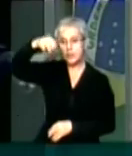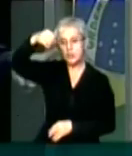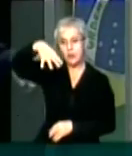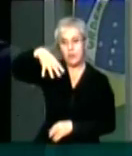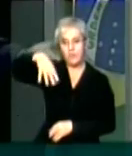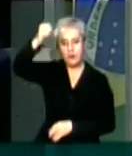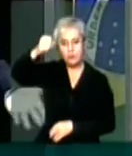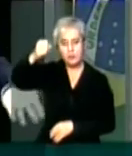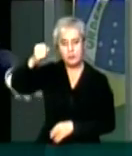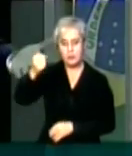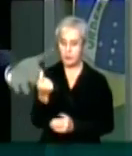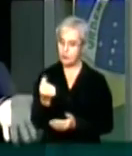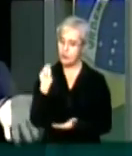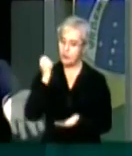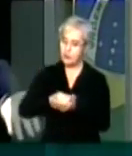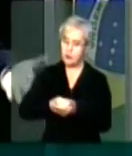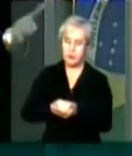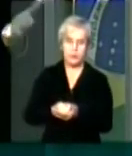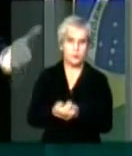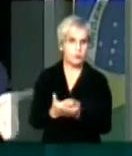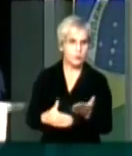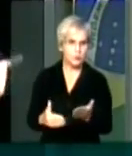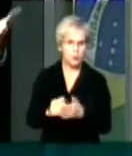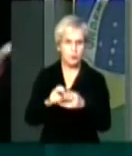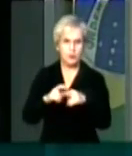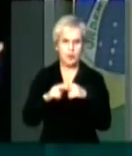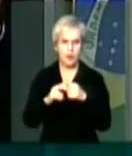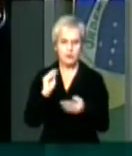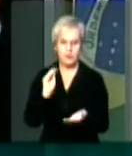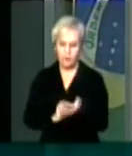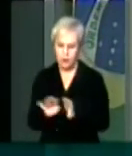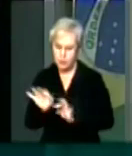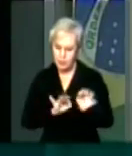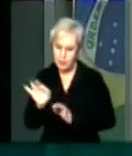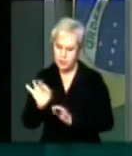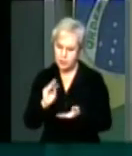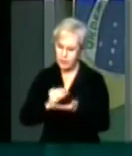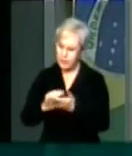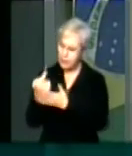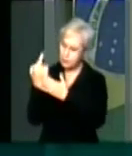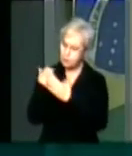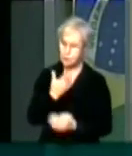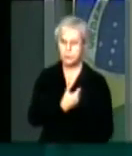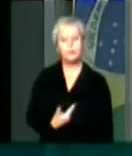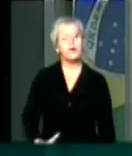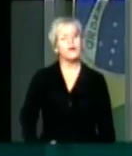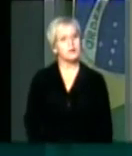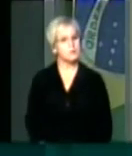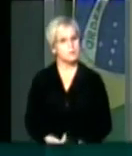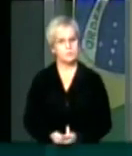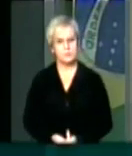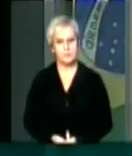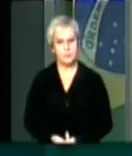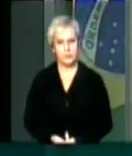povo brasileiro faz? Paga a conta da incompetência e da falta de planejamento de um governo em cima da sua